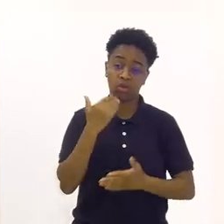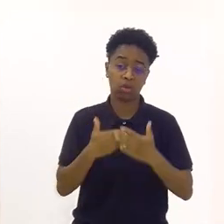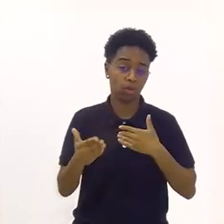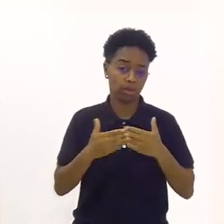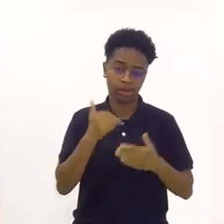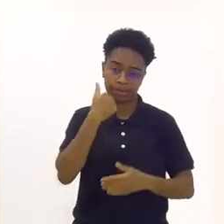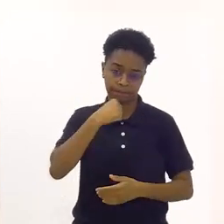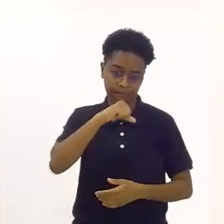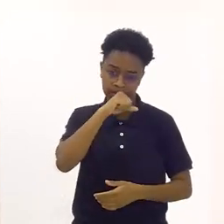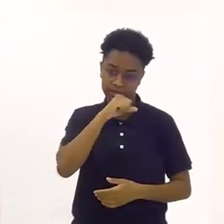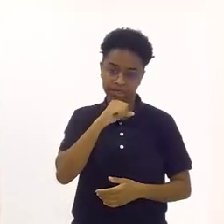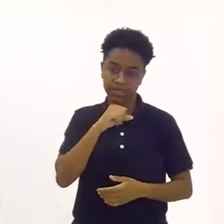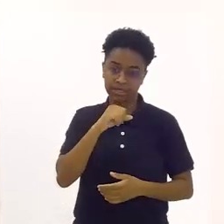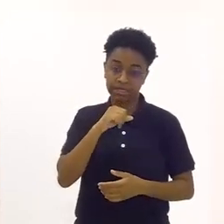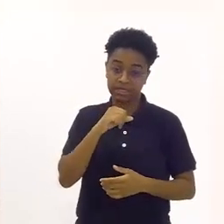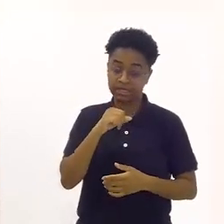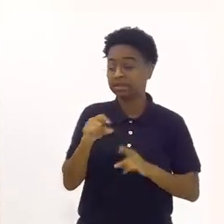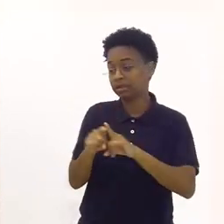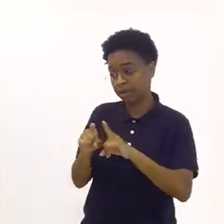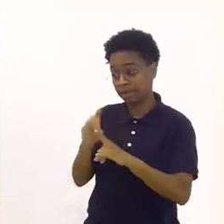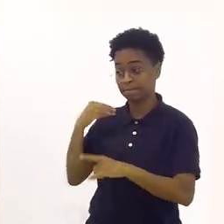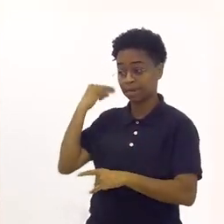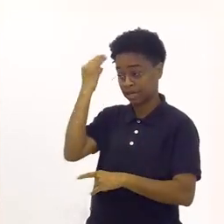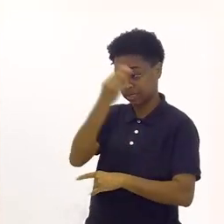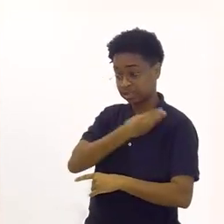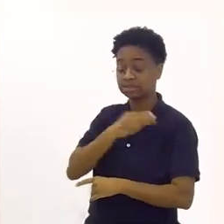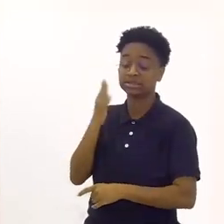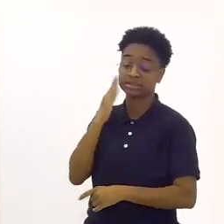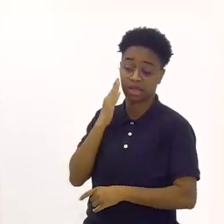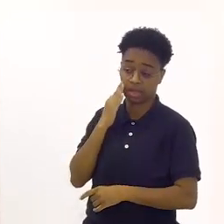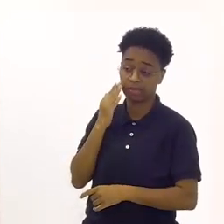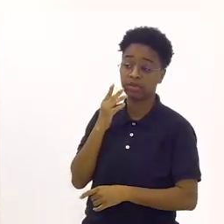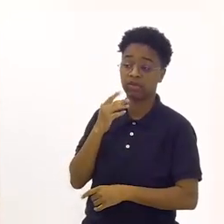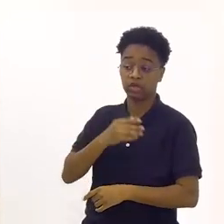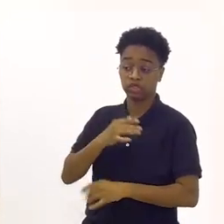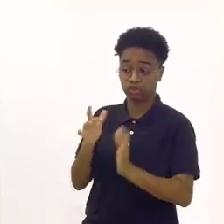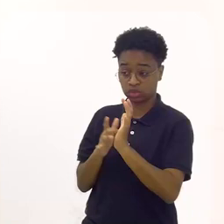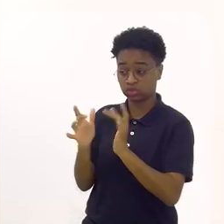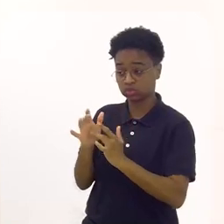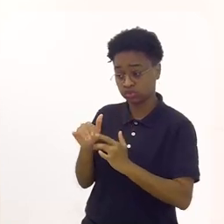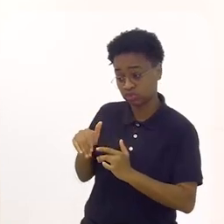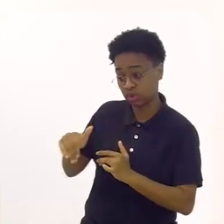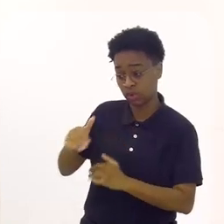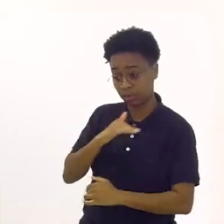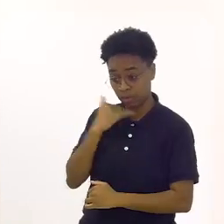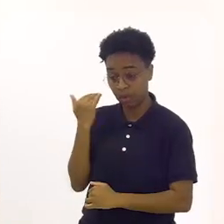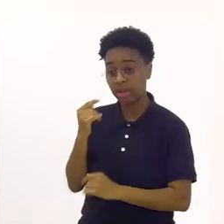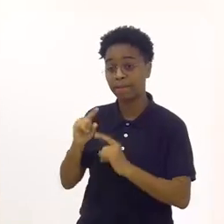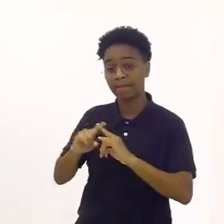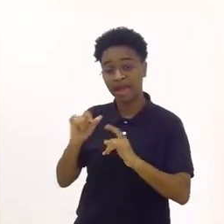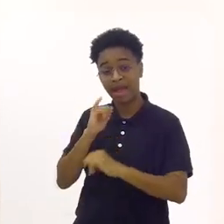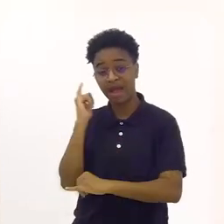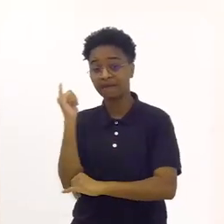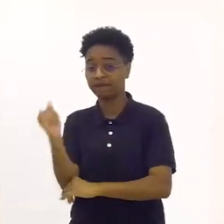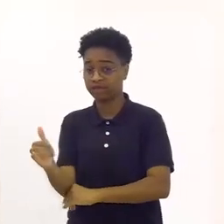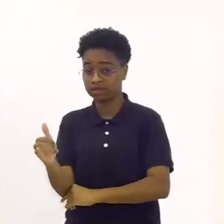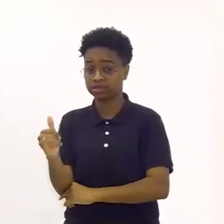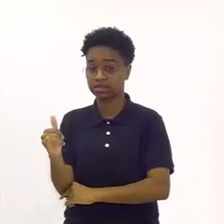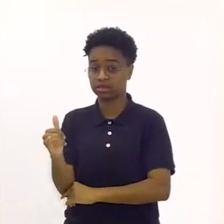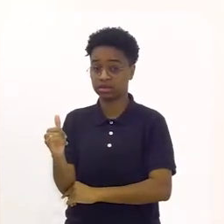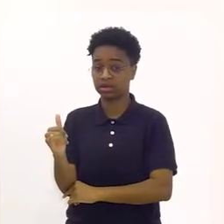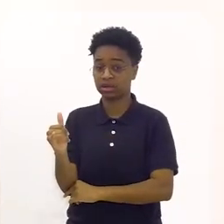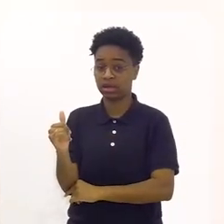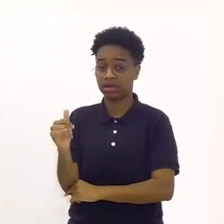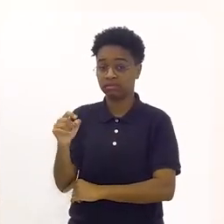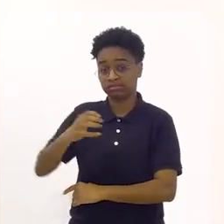E mesmo sabendo que ia perdê-lo e que, como foi avisada ela, uma grande espada